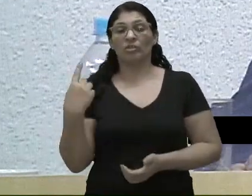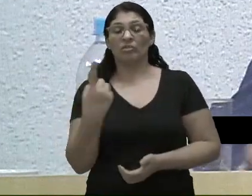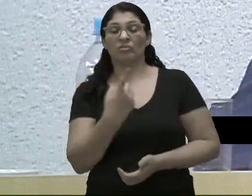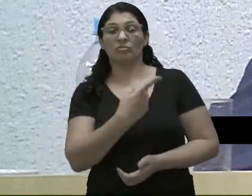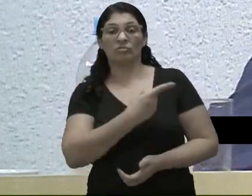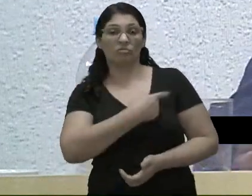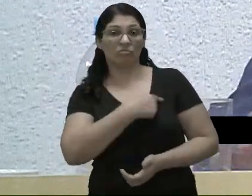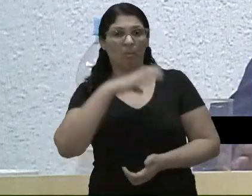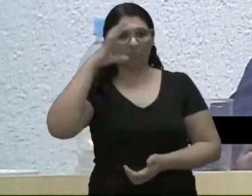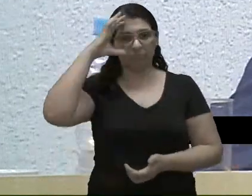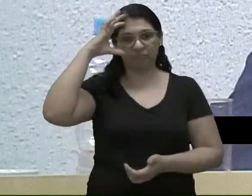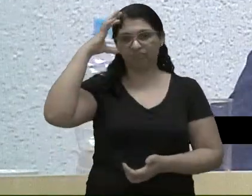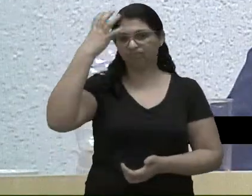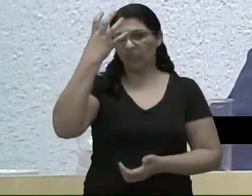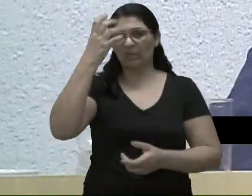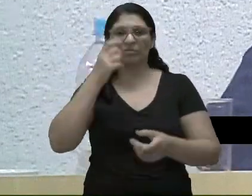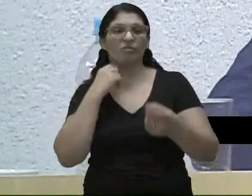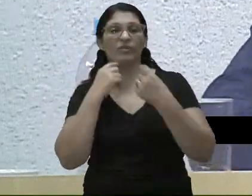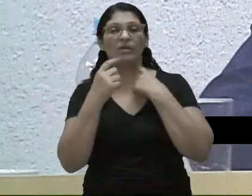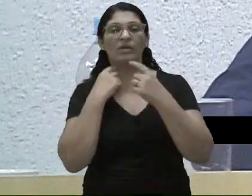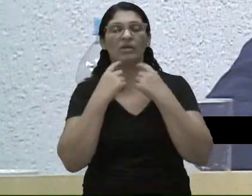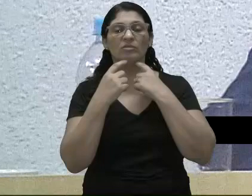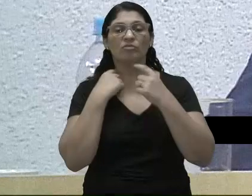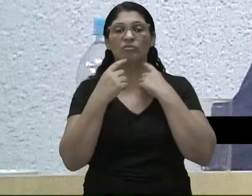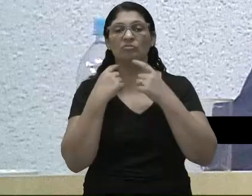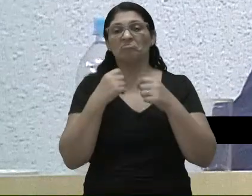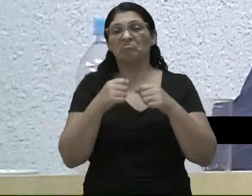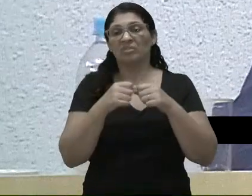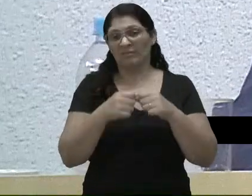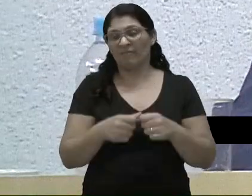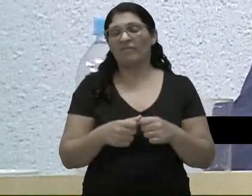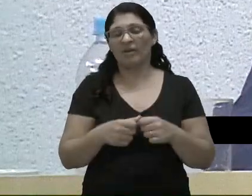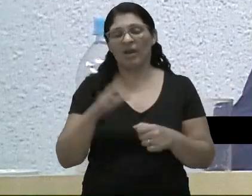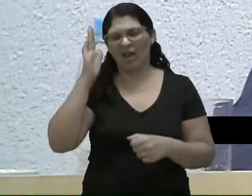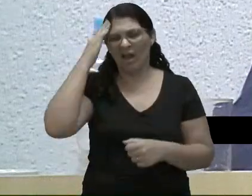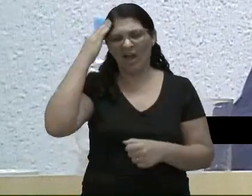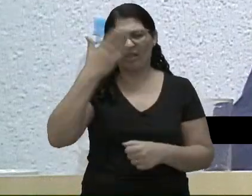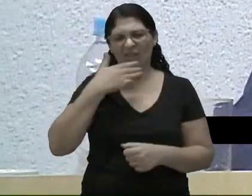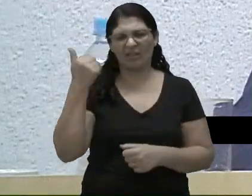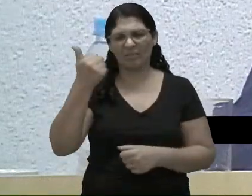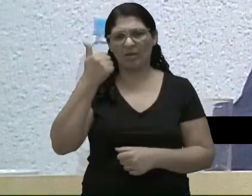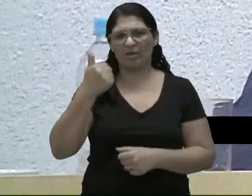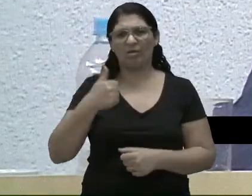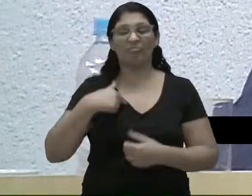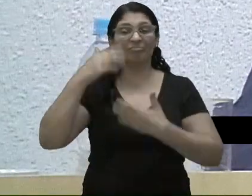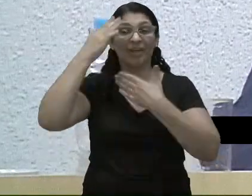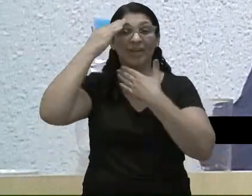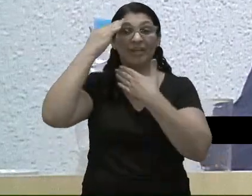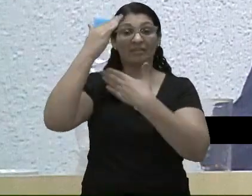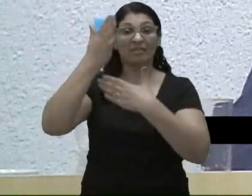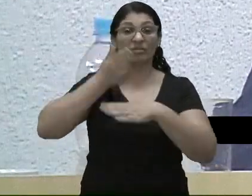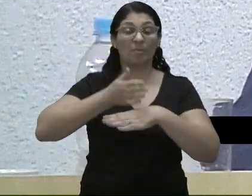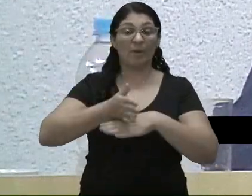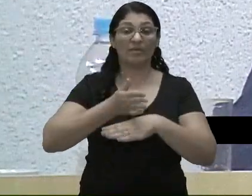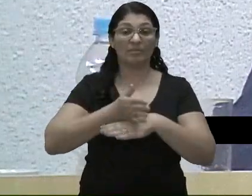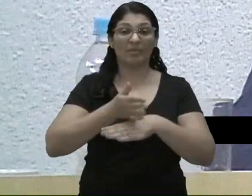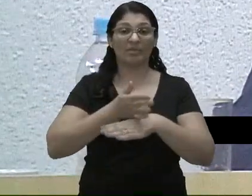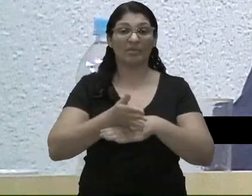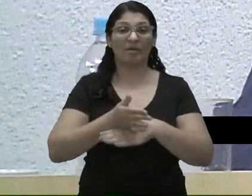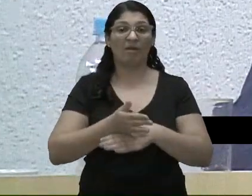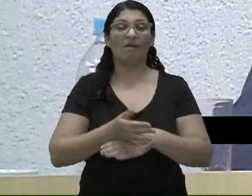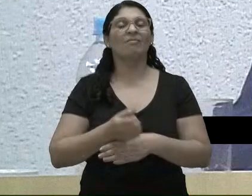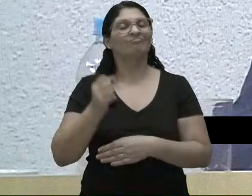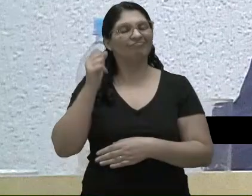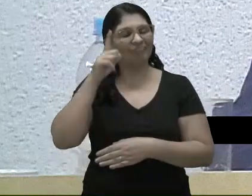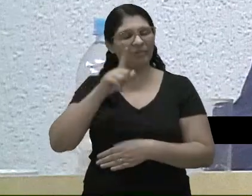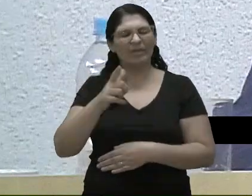né? E sanar todas as dúvidas, todas as coisas que ficam meio obscuro. Então, por isso que eu agradeço a sua participação, né? Mais